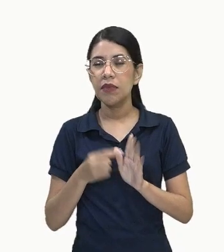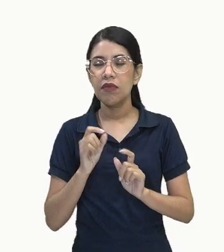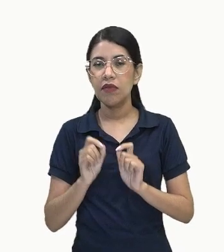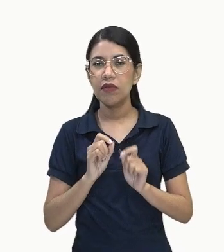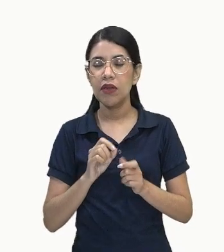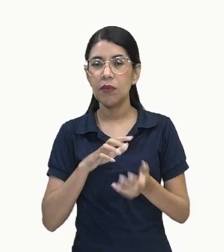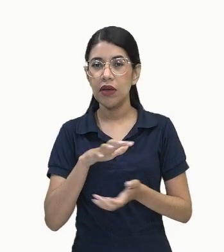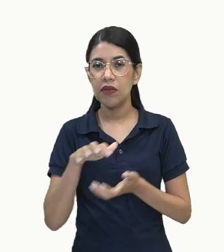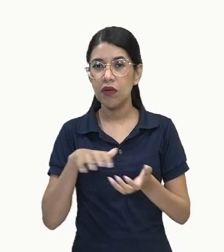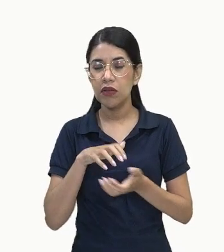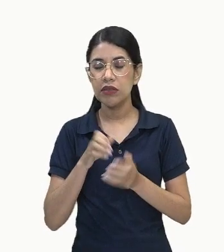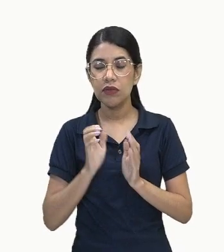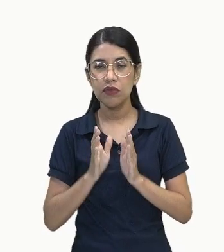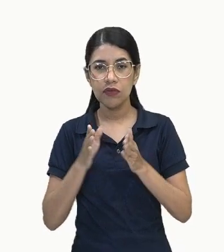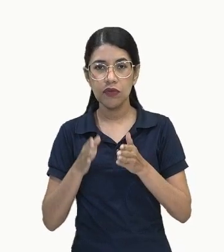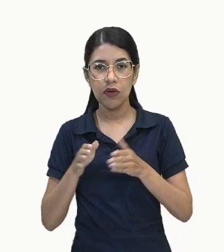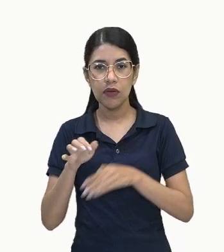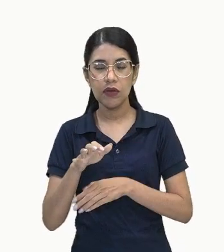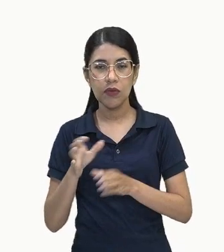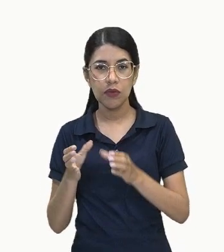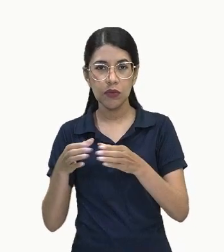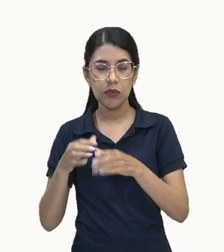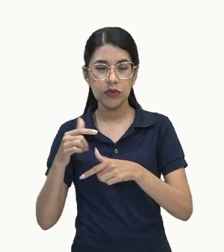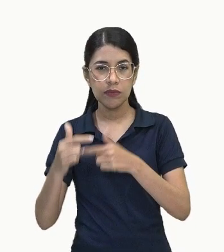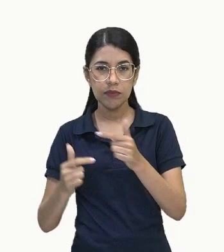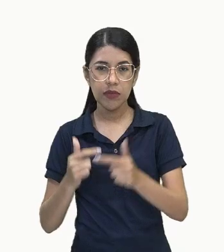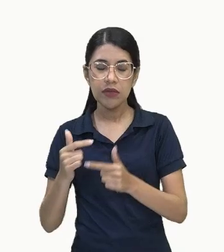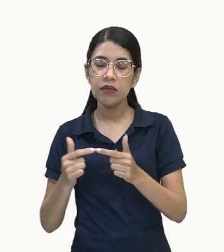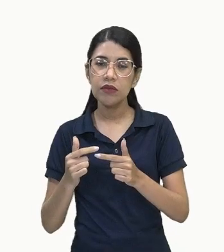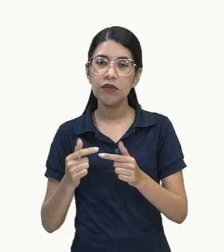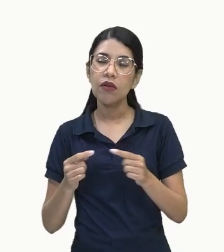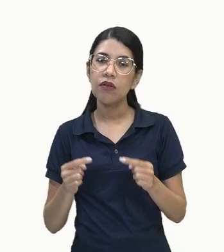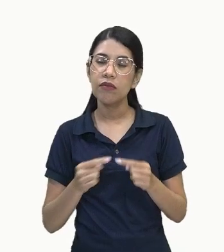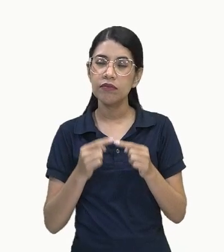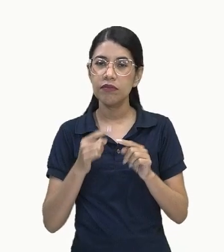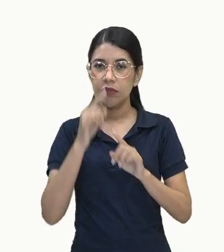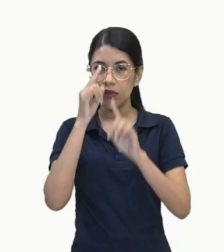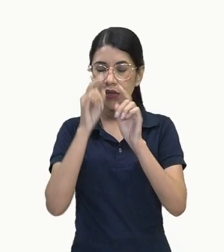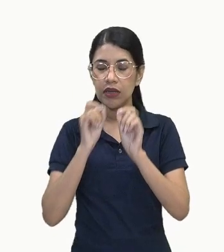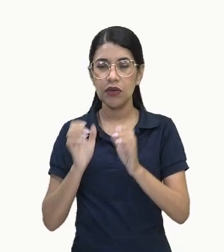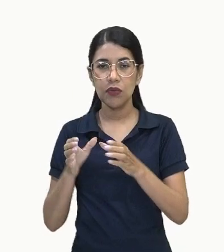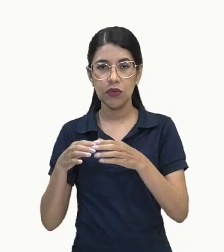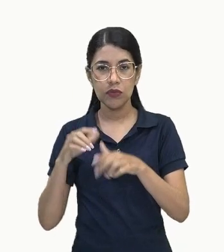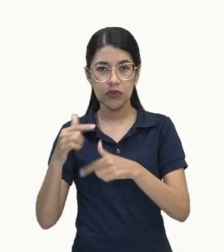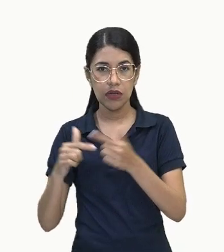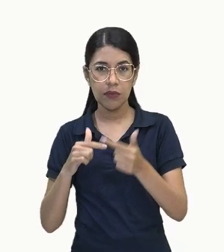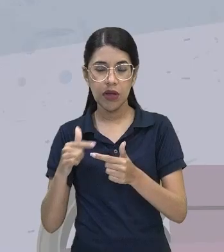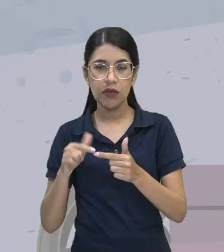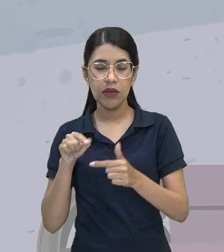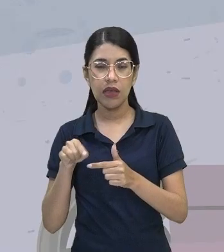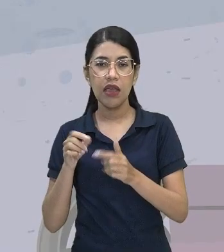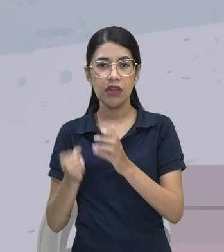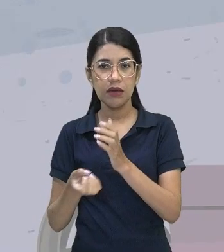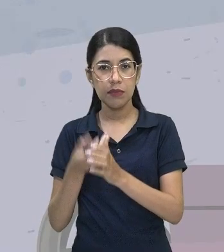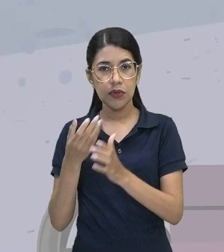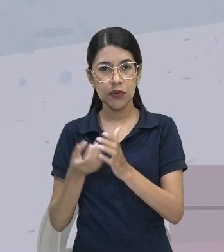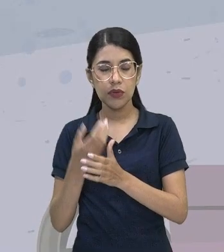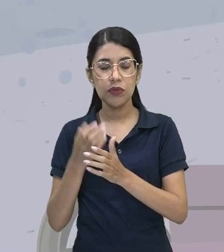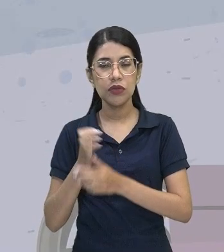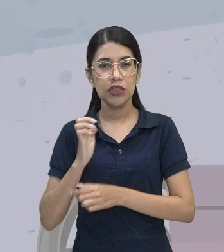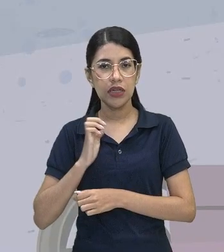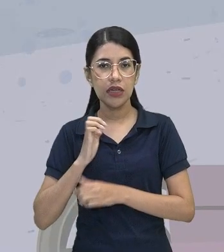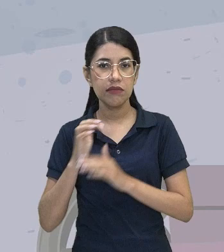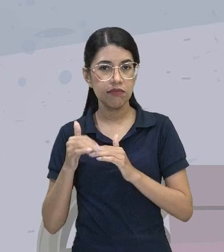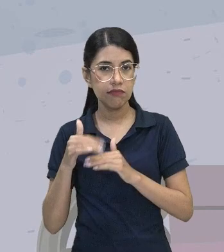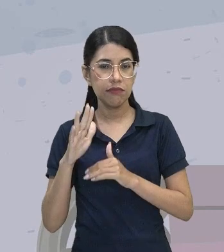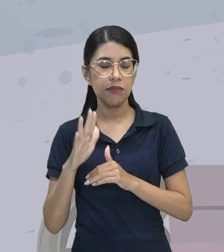caráter proletária, seguindo a ideia de que o proletariado é o grande produtor de riqueza, o